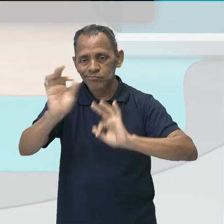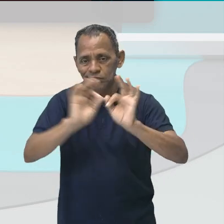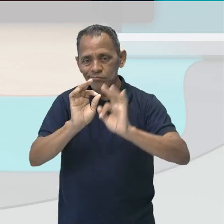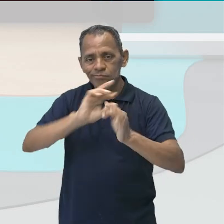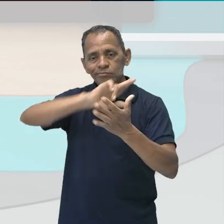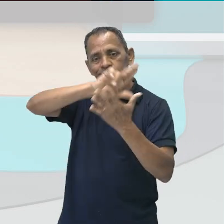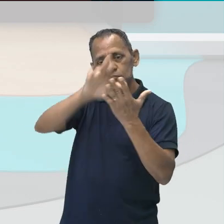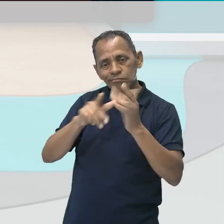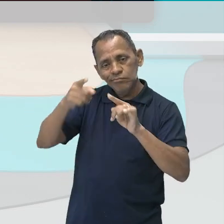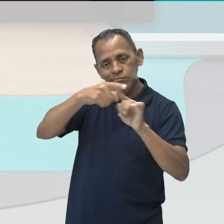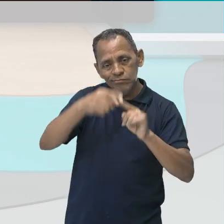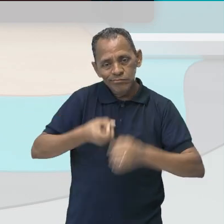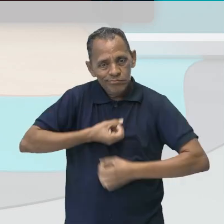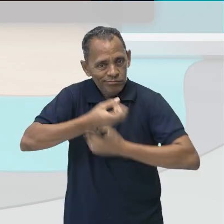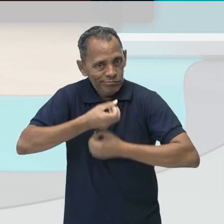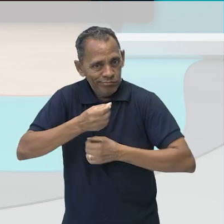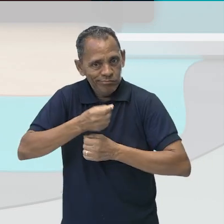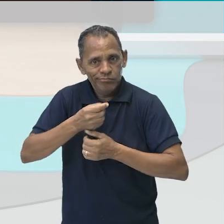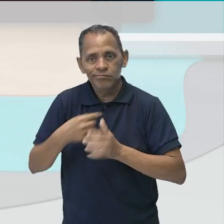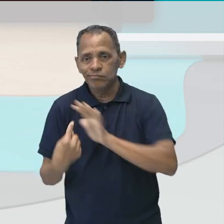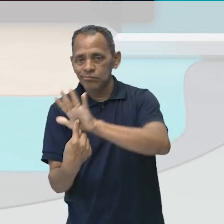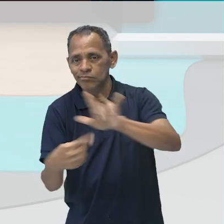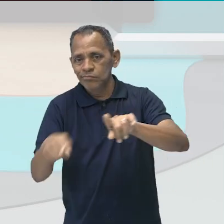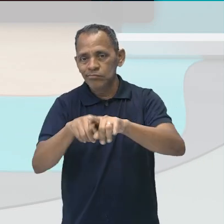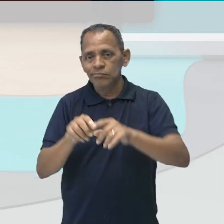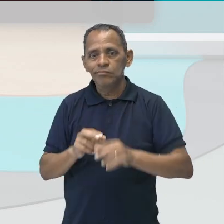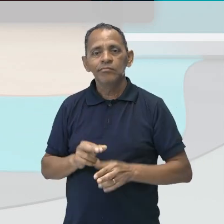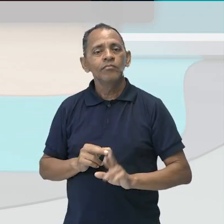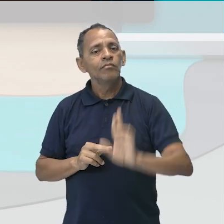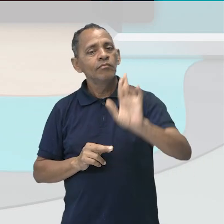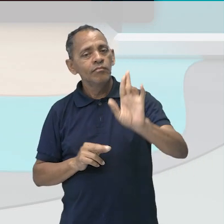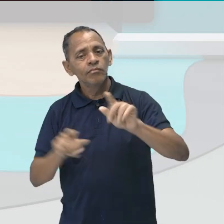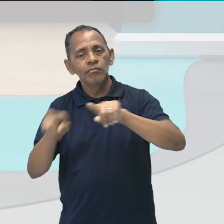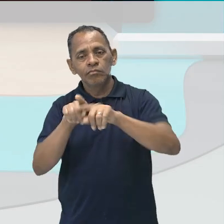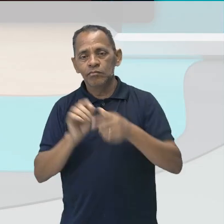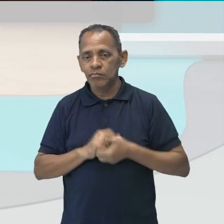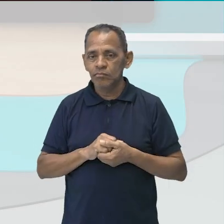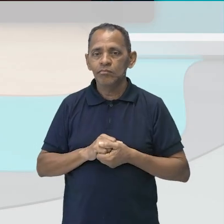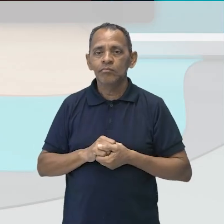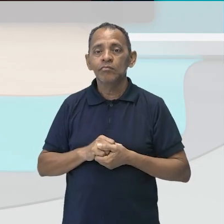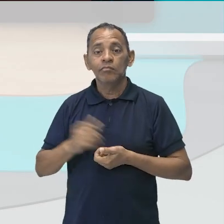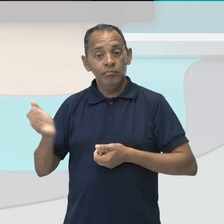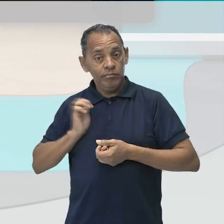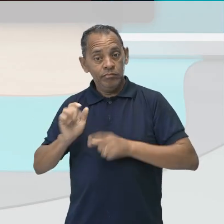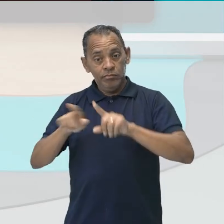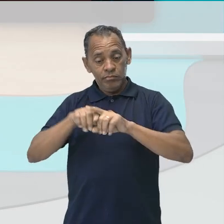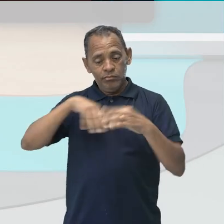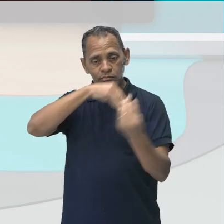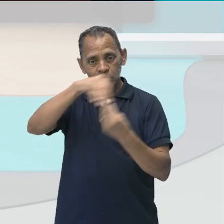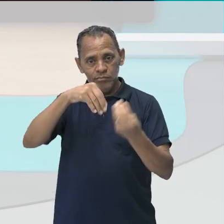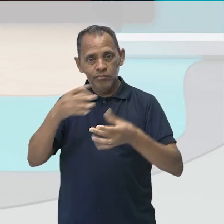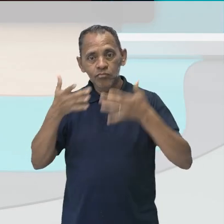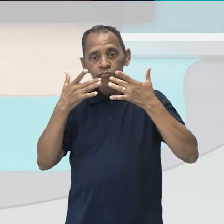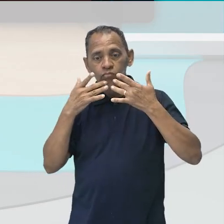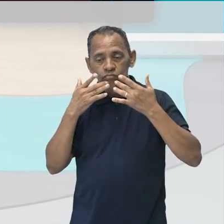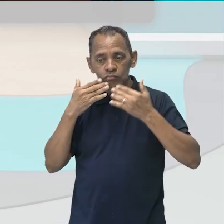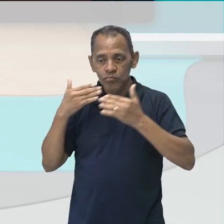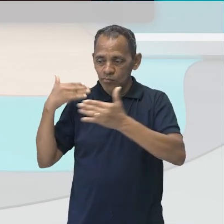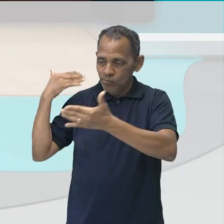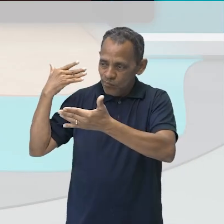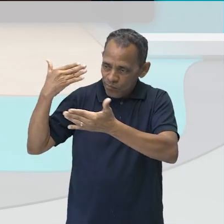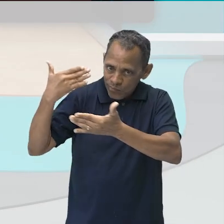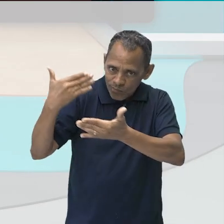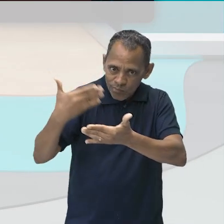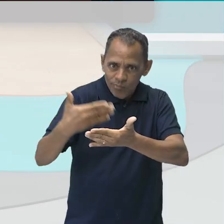diversas formas de expressão cênica, refletindo a riqueza e a complexidade do teatro ao longo da